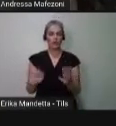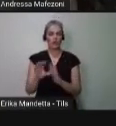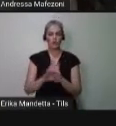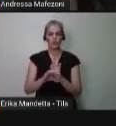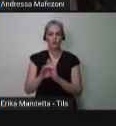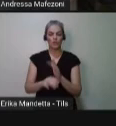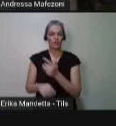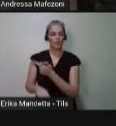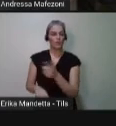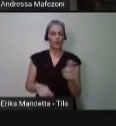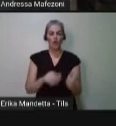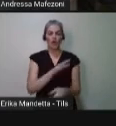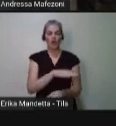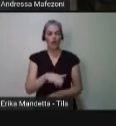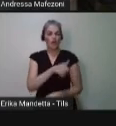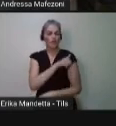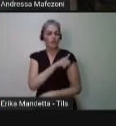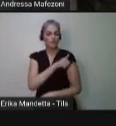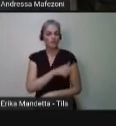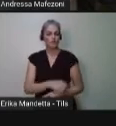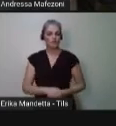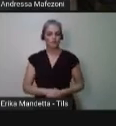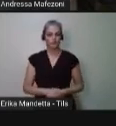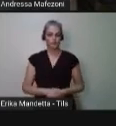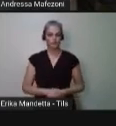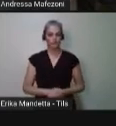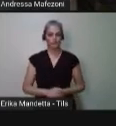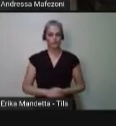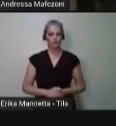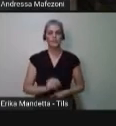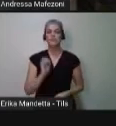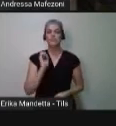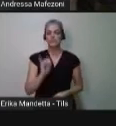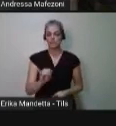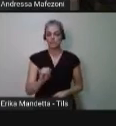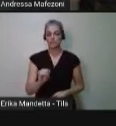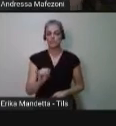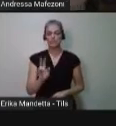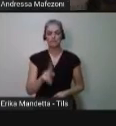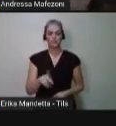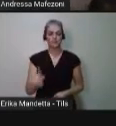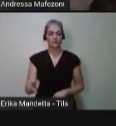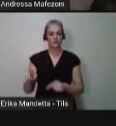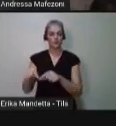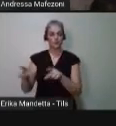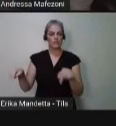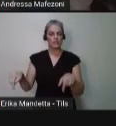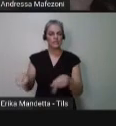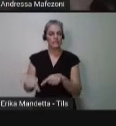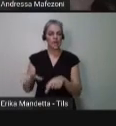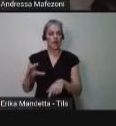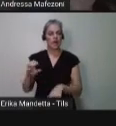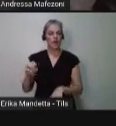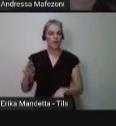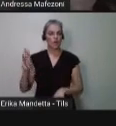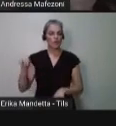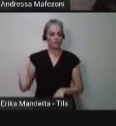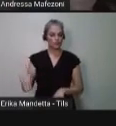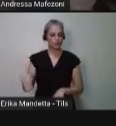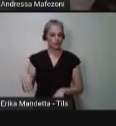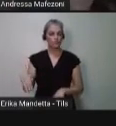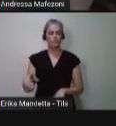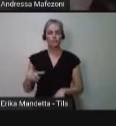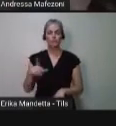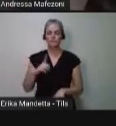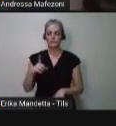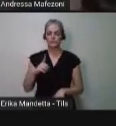acontece? Se o professor da sala comum ele está ofertando para todos os seus estudantes